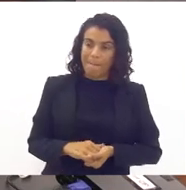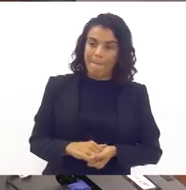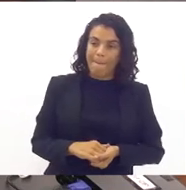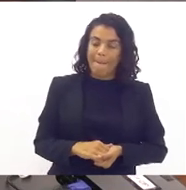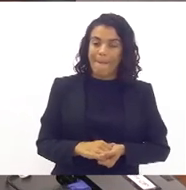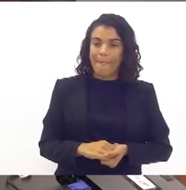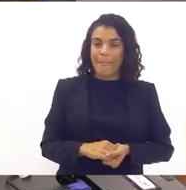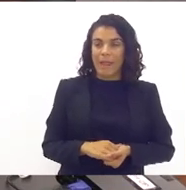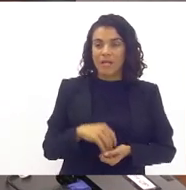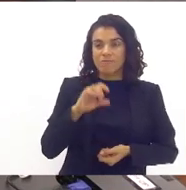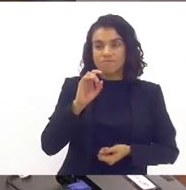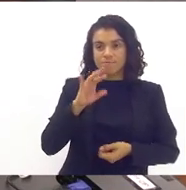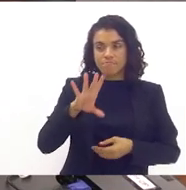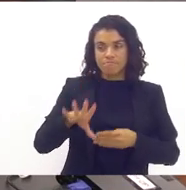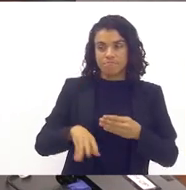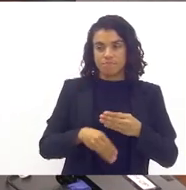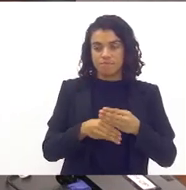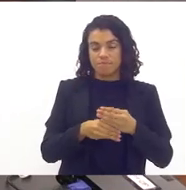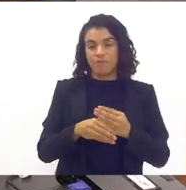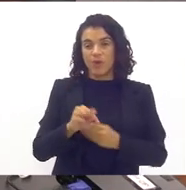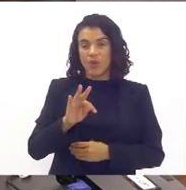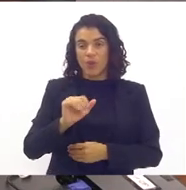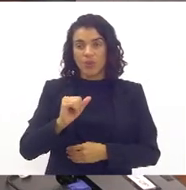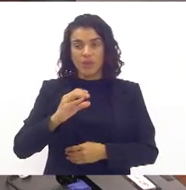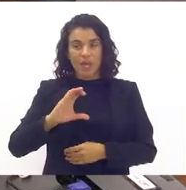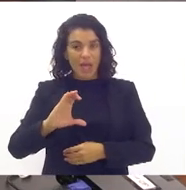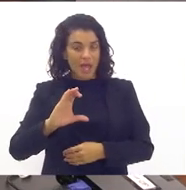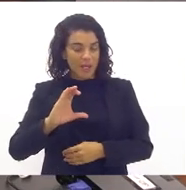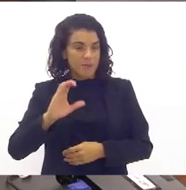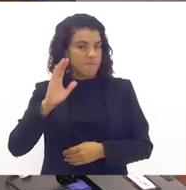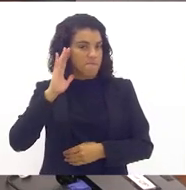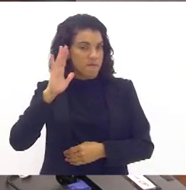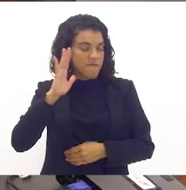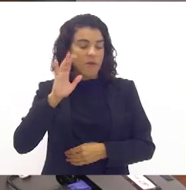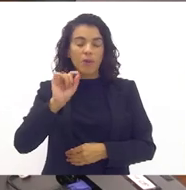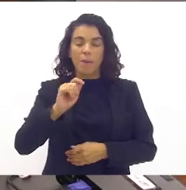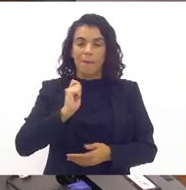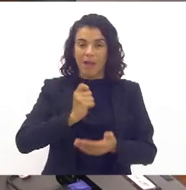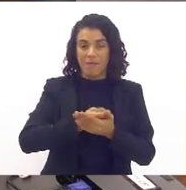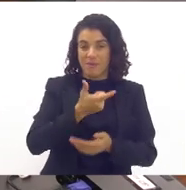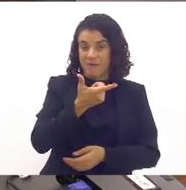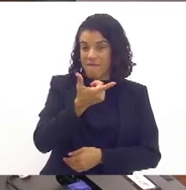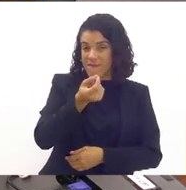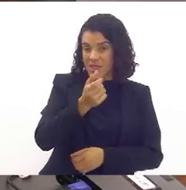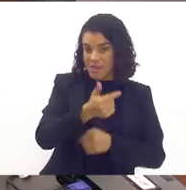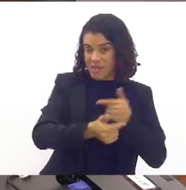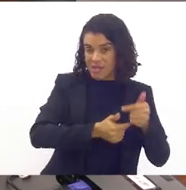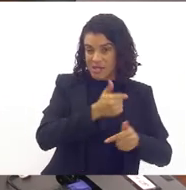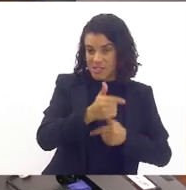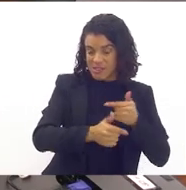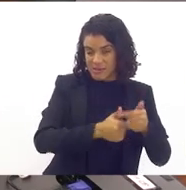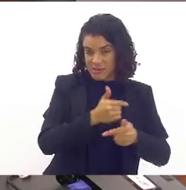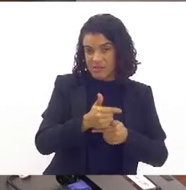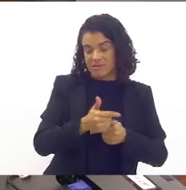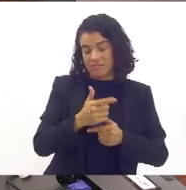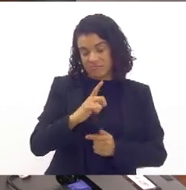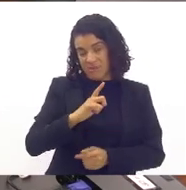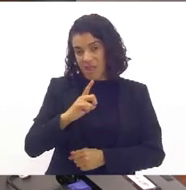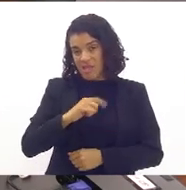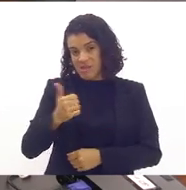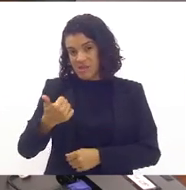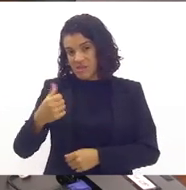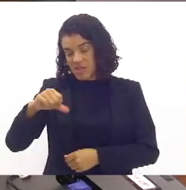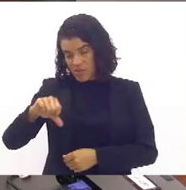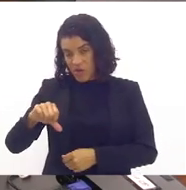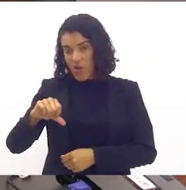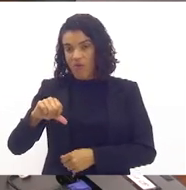E só para complementar, assim, o TAC previu o pagamento em 20 exercícios, né? Então, nós estamos no primeiro, tem mais 19 exercícios com uma previsão de 97